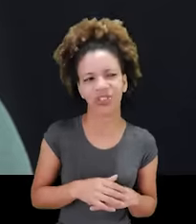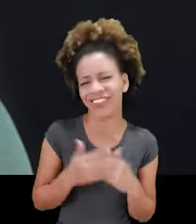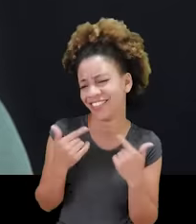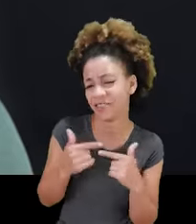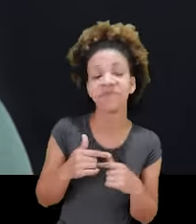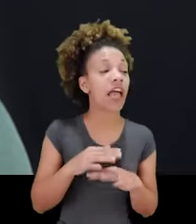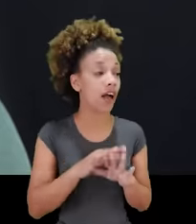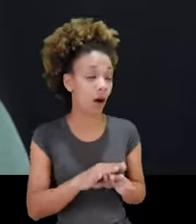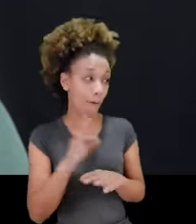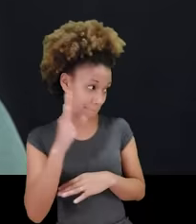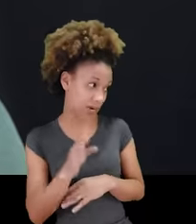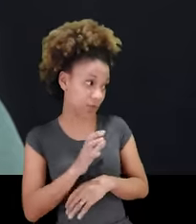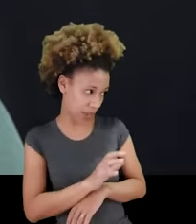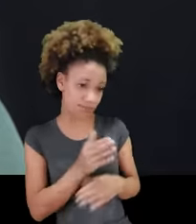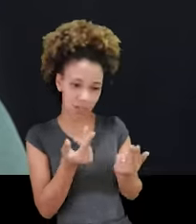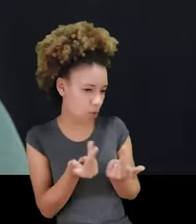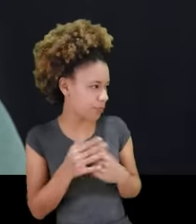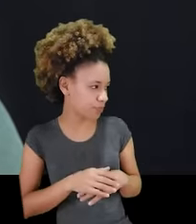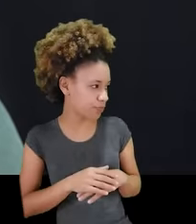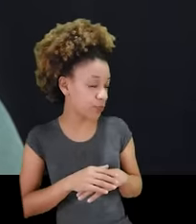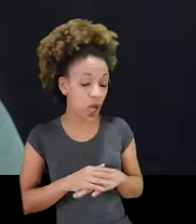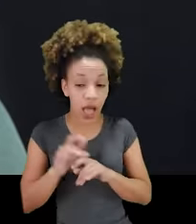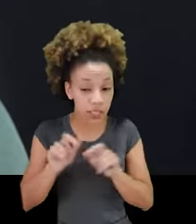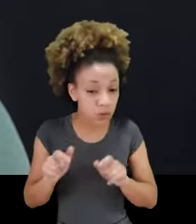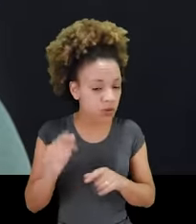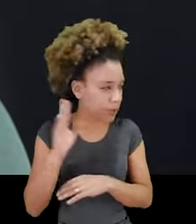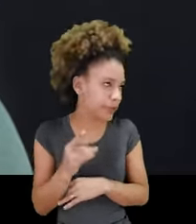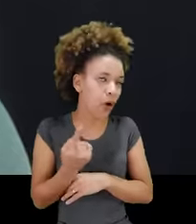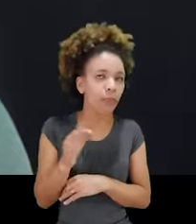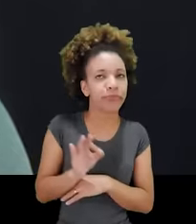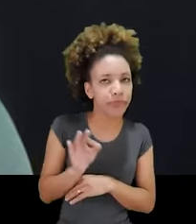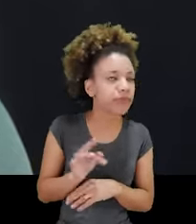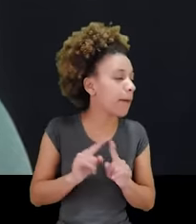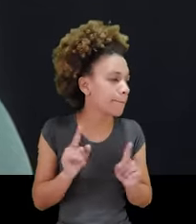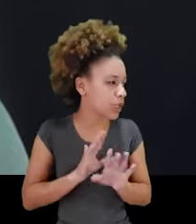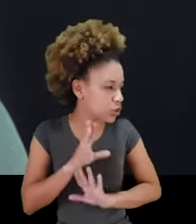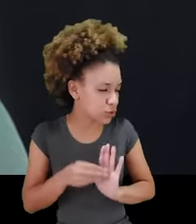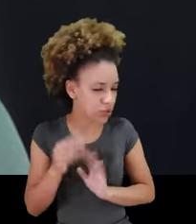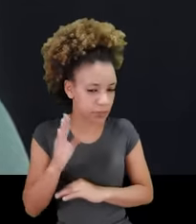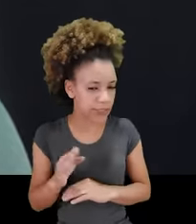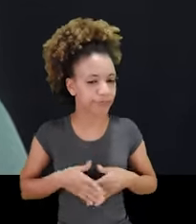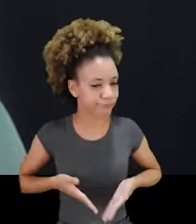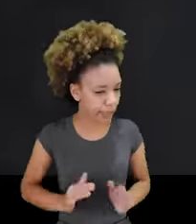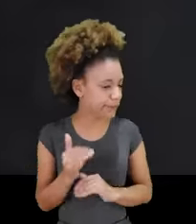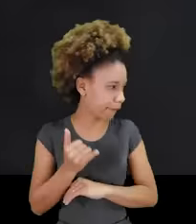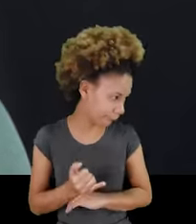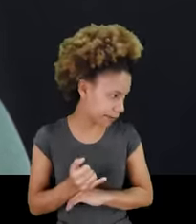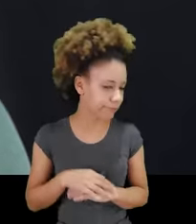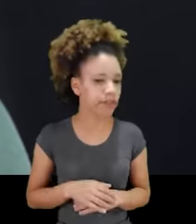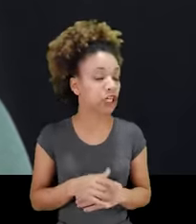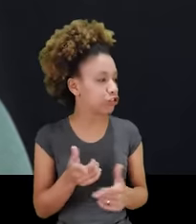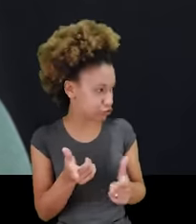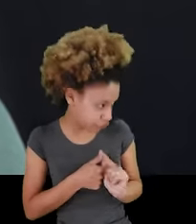A gente é aquele cara, o Brasil é isso, o cara nasce, todo brasileiro, tudo bem, vai ter 1% do Brasil. Todo brasileiro, ele nasce meio na merda,